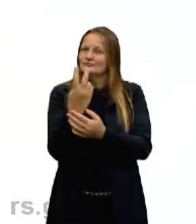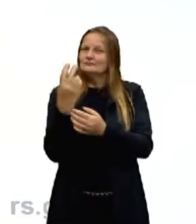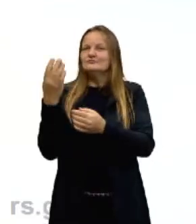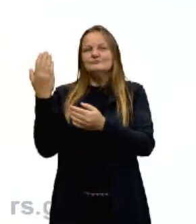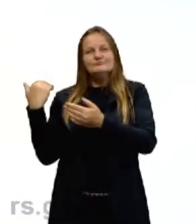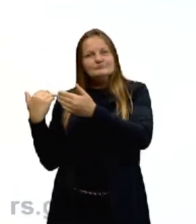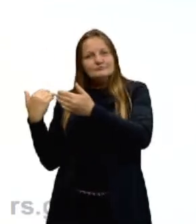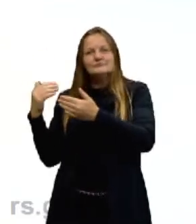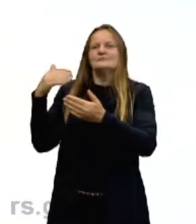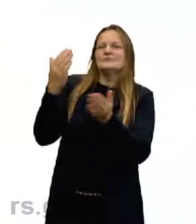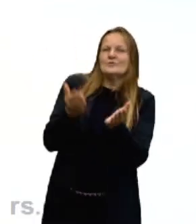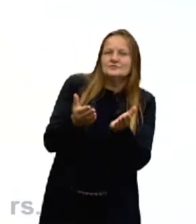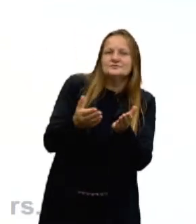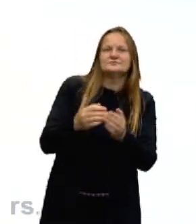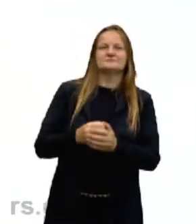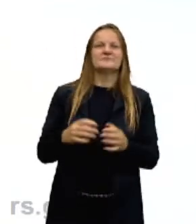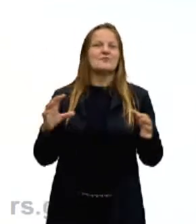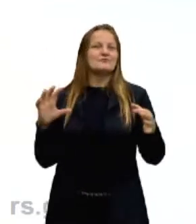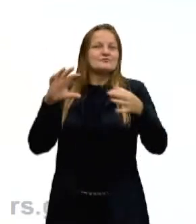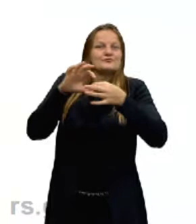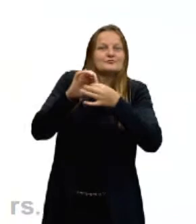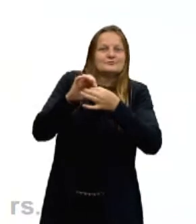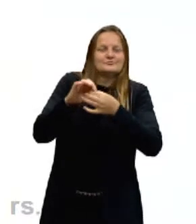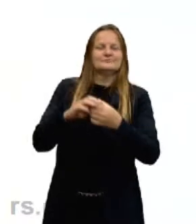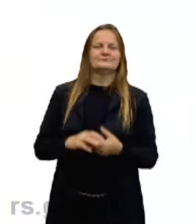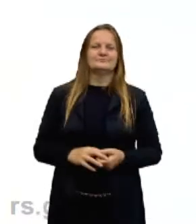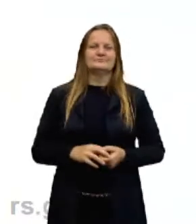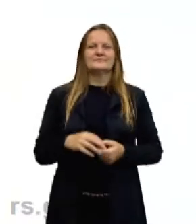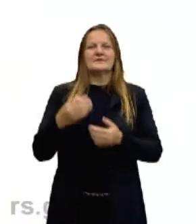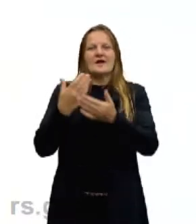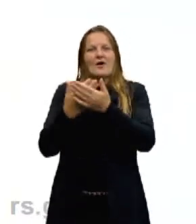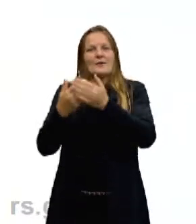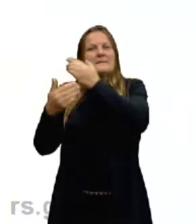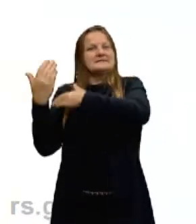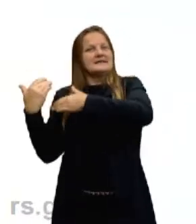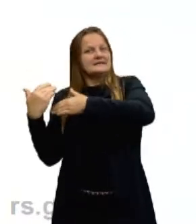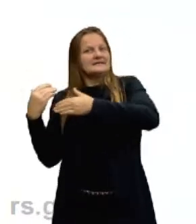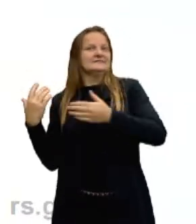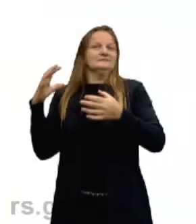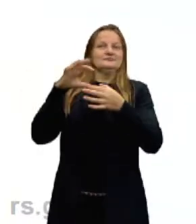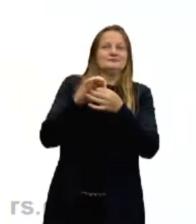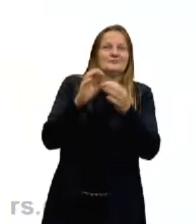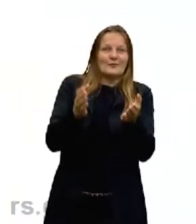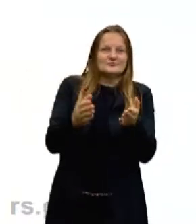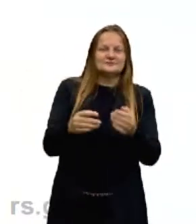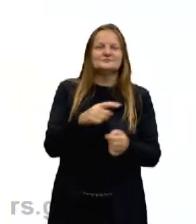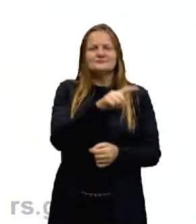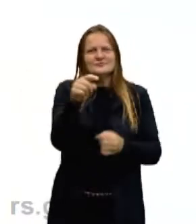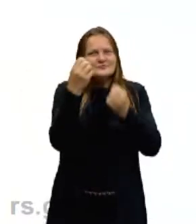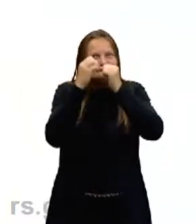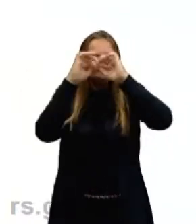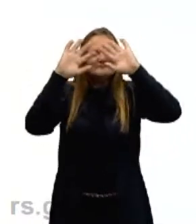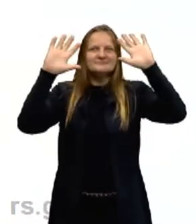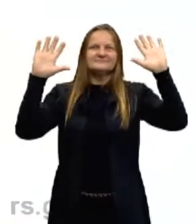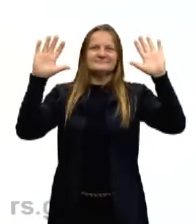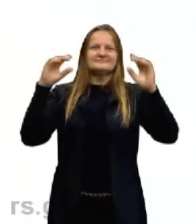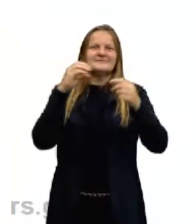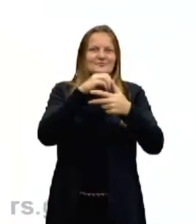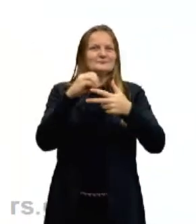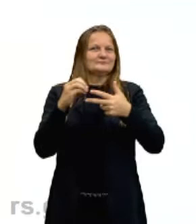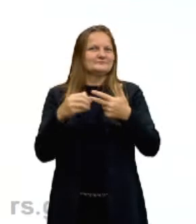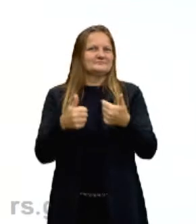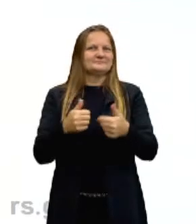conseguir fazer esse link né não teria uma aula e outra que tá bem bacana E vai ajudar O problema não é nem aqui